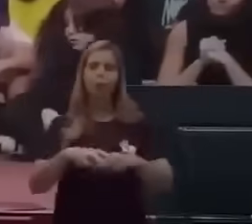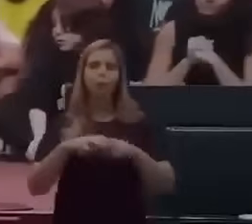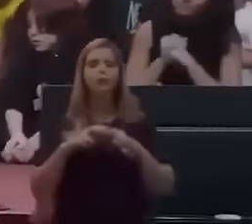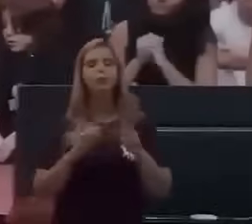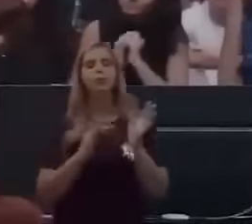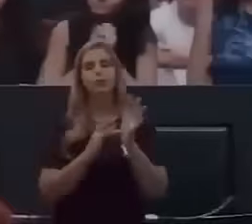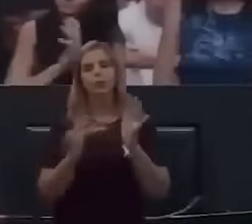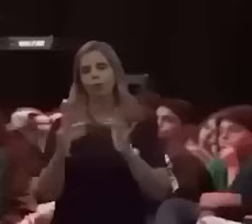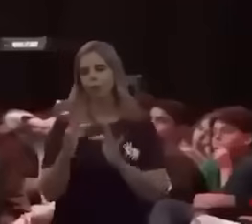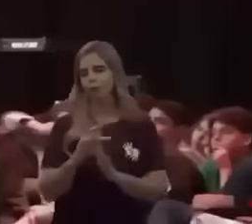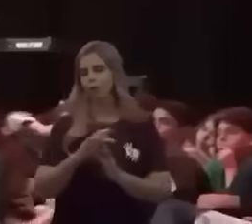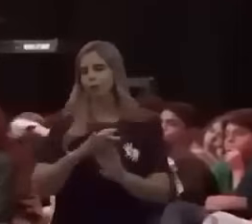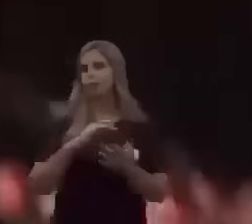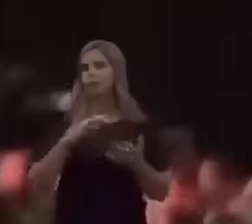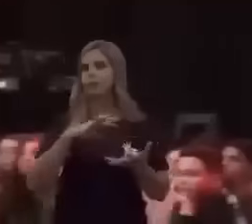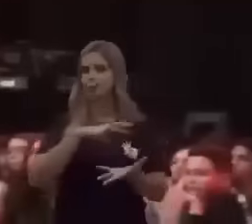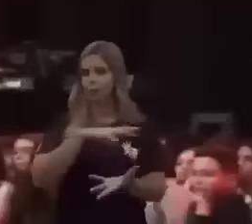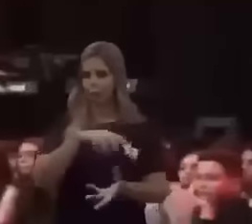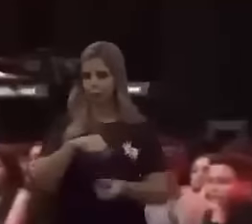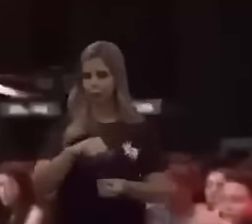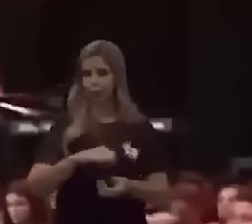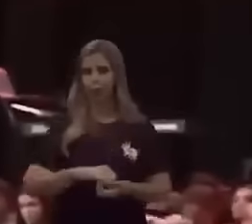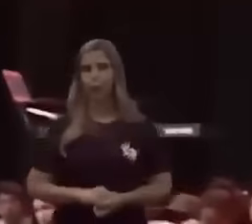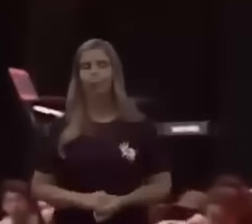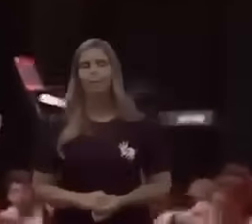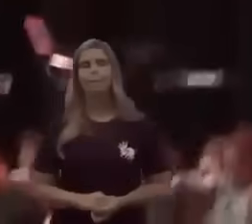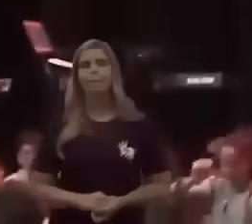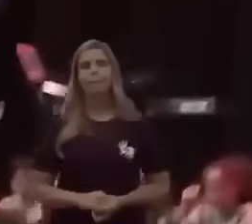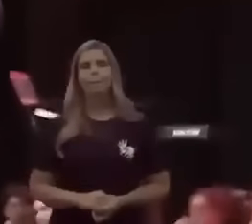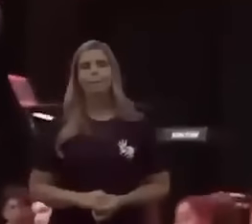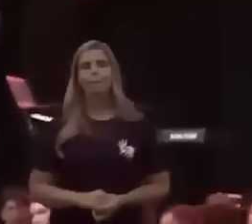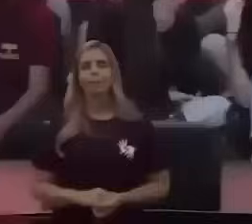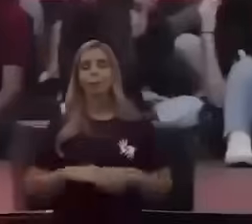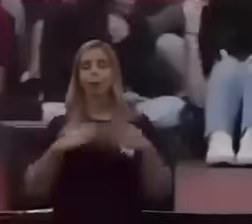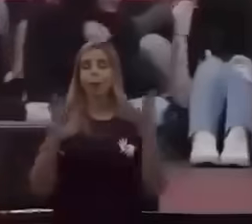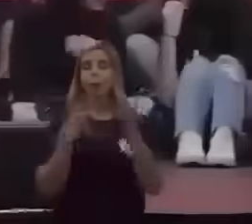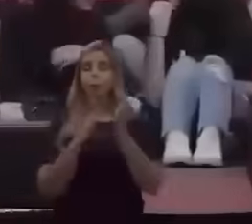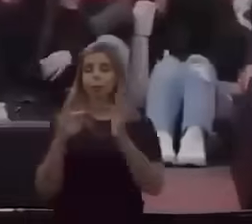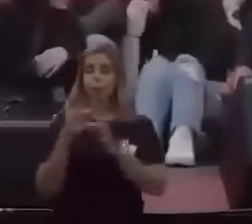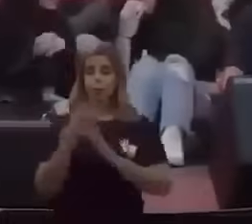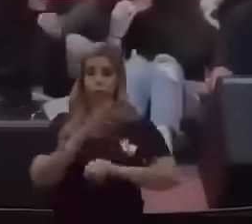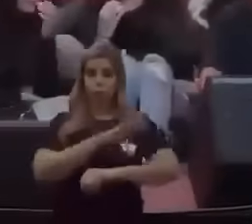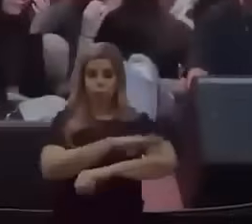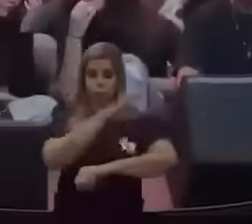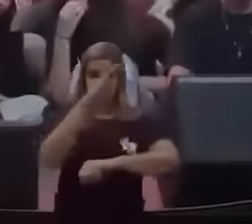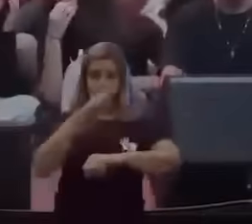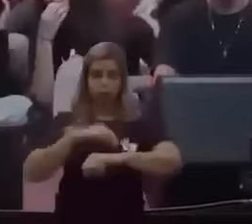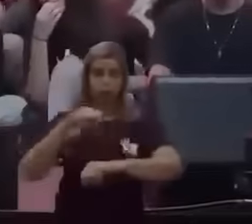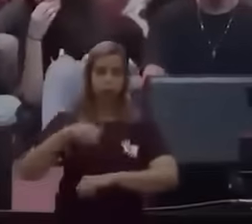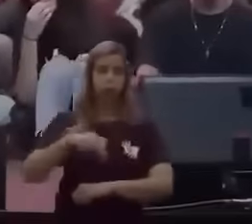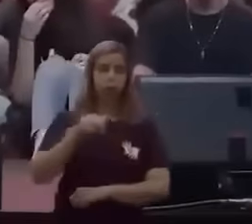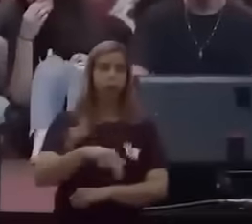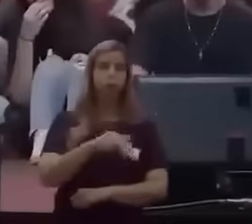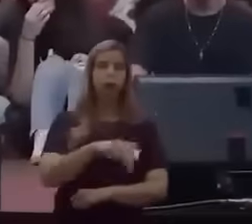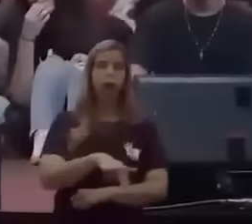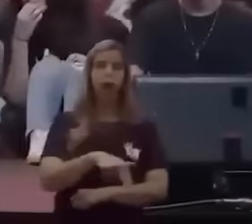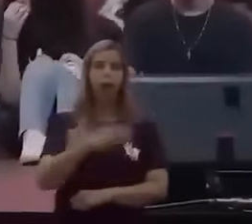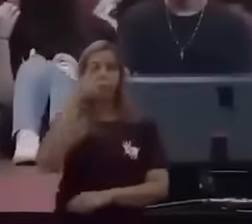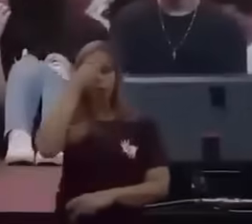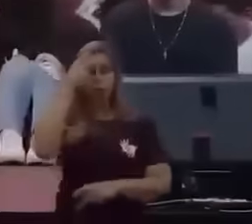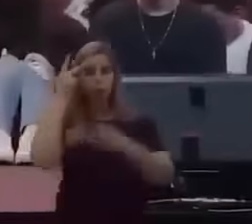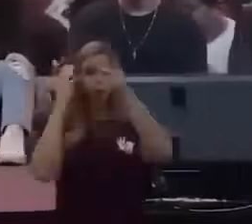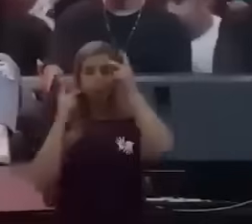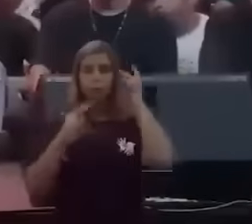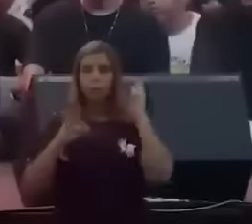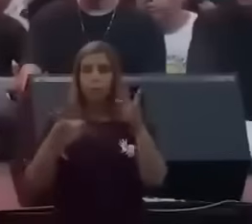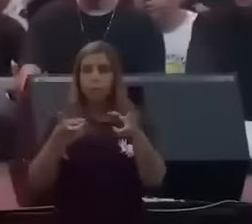Diz Lucas 9, 51 e 53, que quando Jesus desce do monte, todos podiam perceber no rosto dele que ele